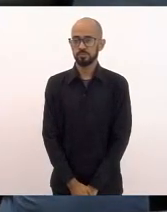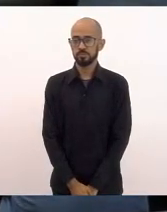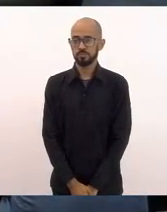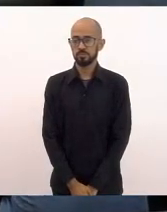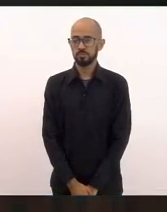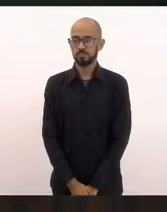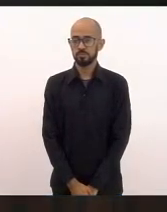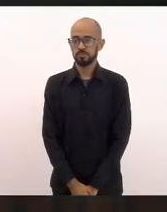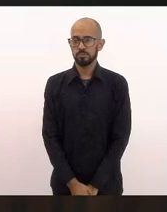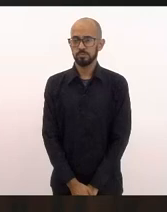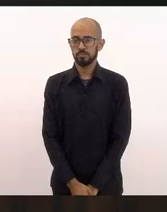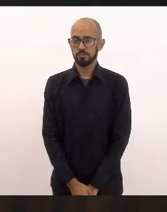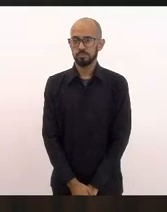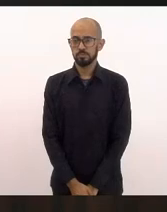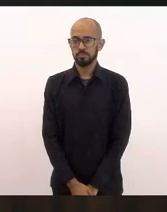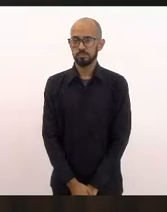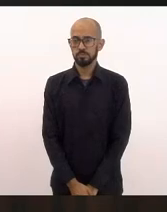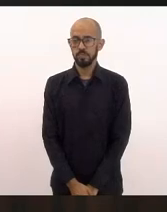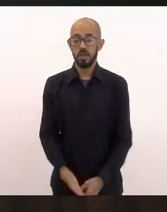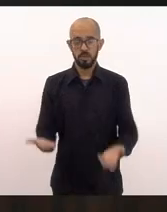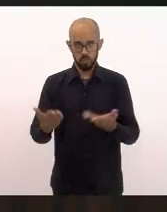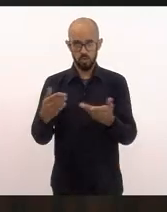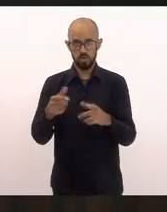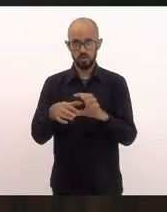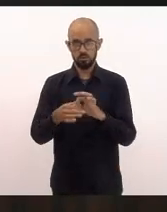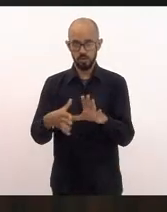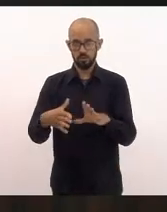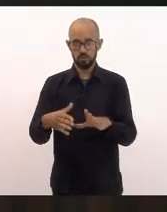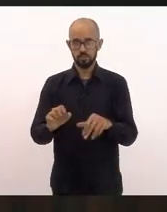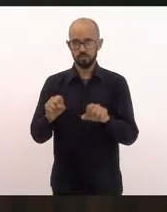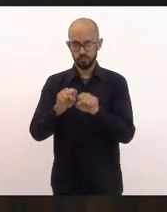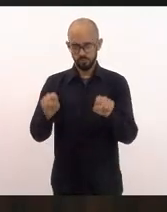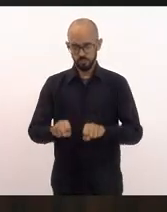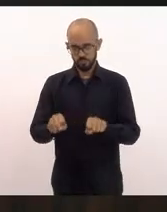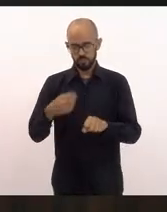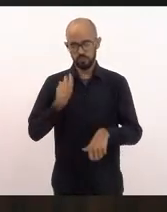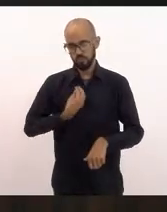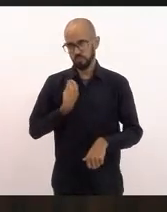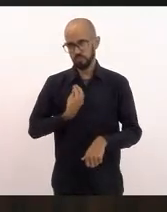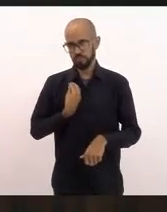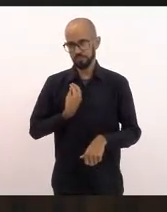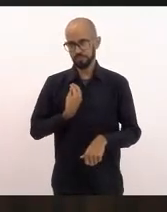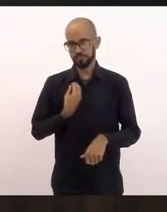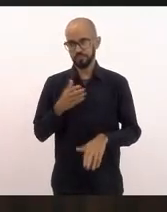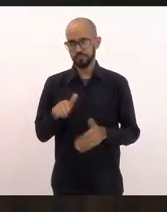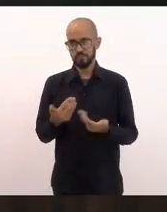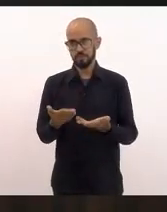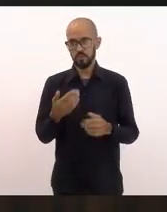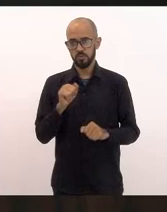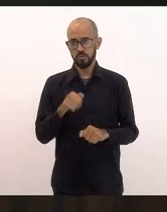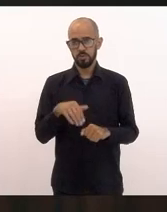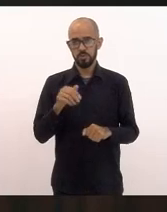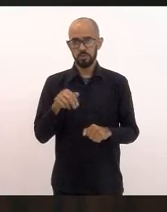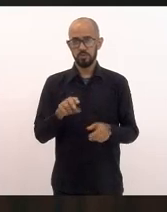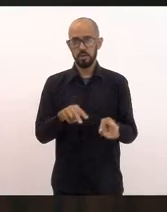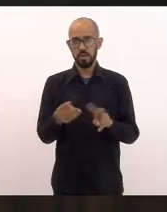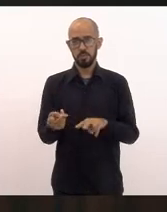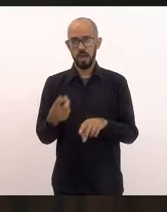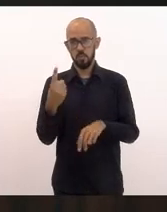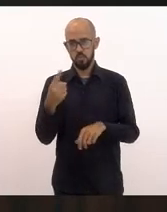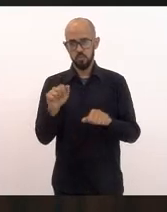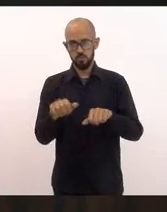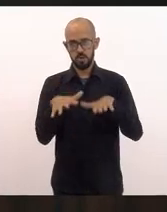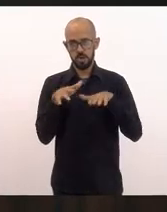Ok, está aberto sim. Já abriu agora. Então, o sistema está aberto. Vou encaminhar um do plenário e um